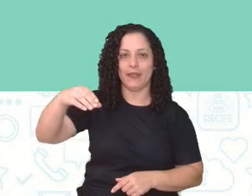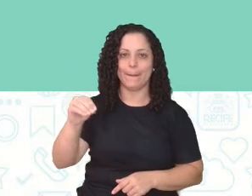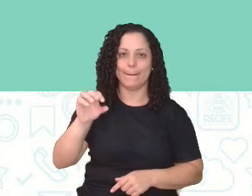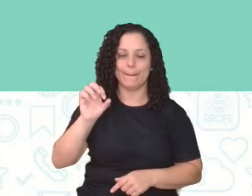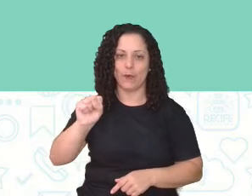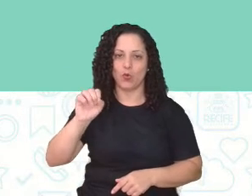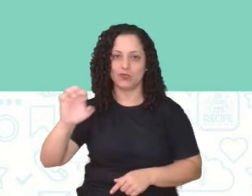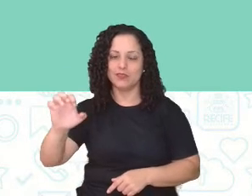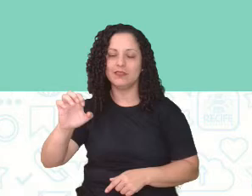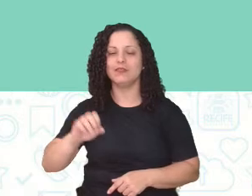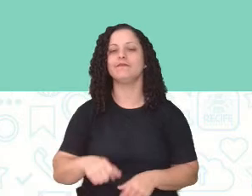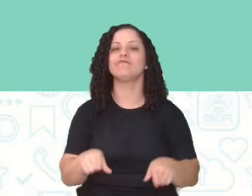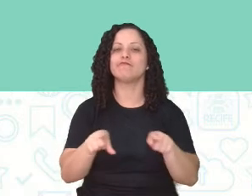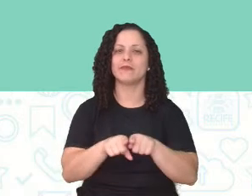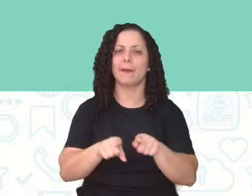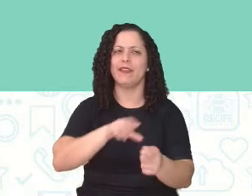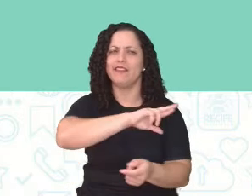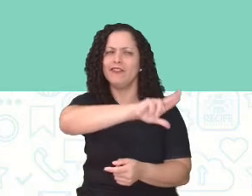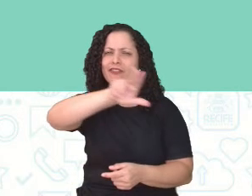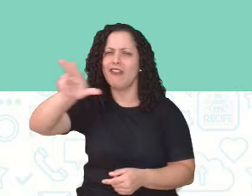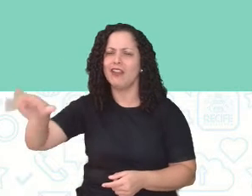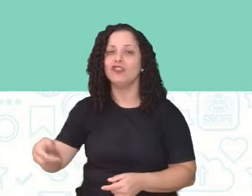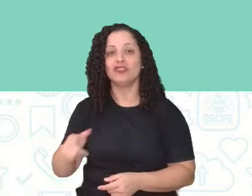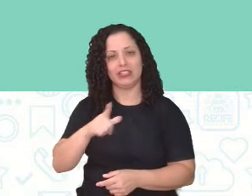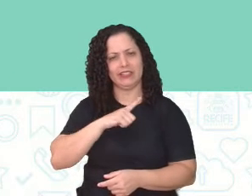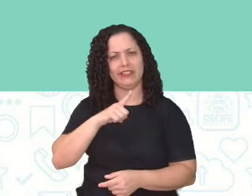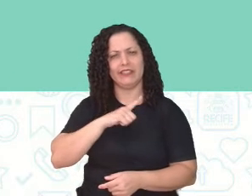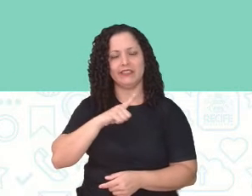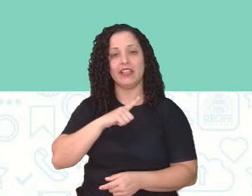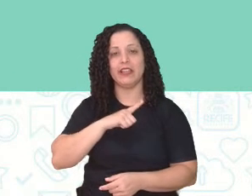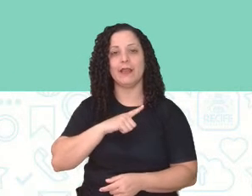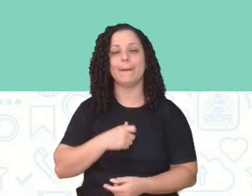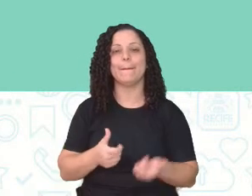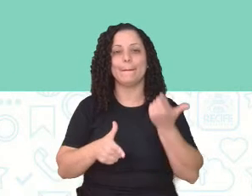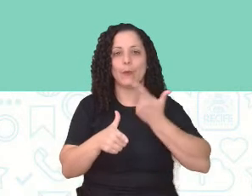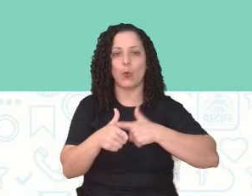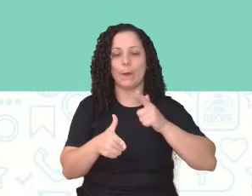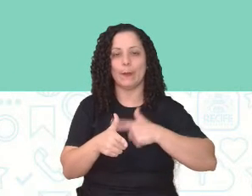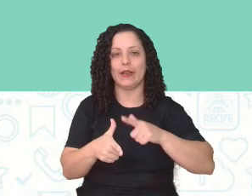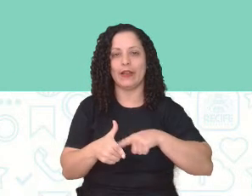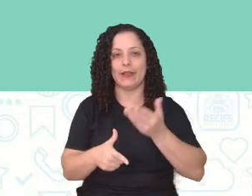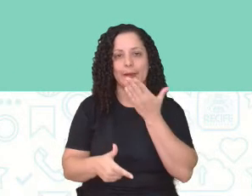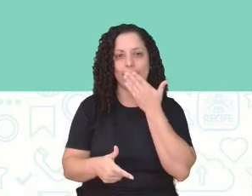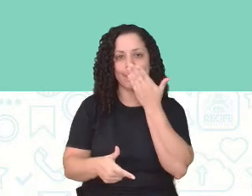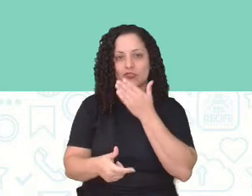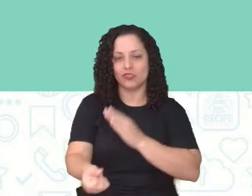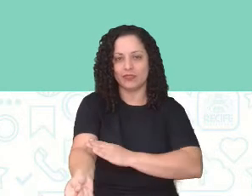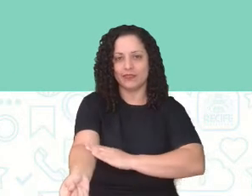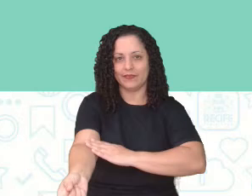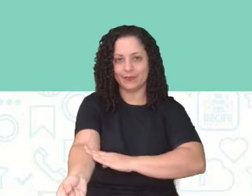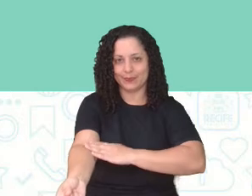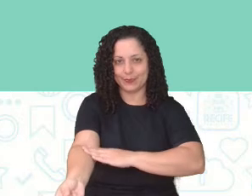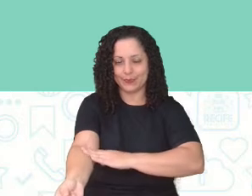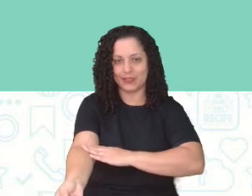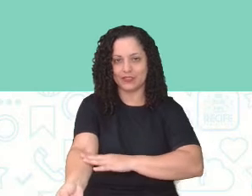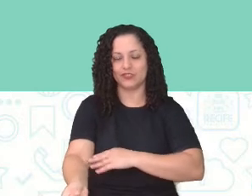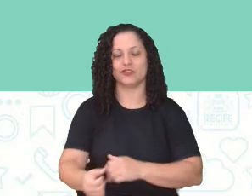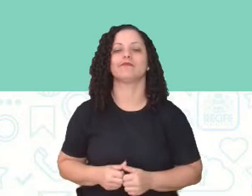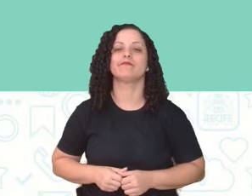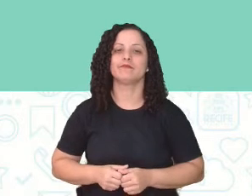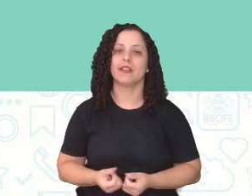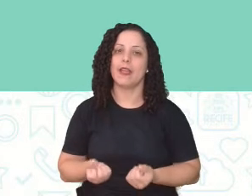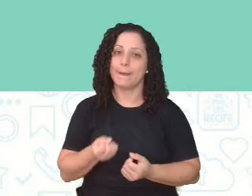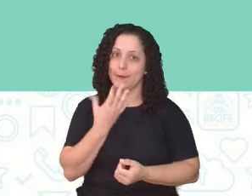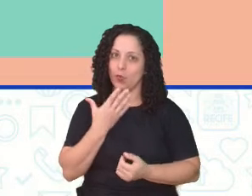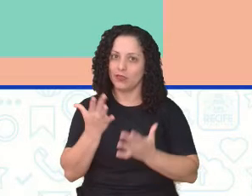fimose, e outros homens portadores de diabetes tipo 2. Então, é bom ficarmos